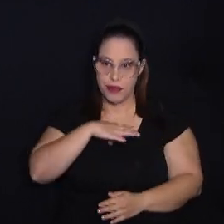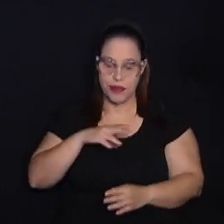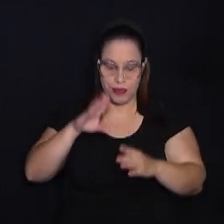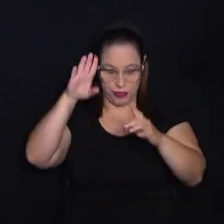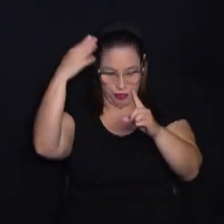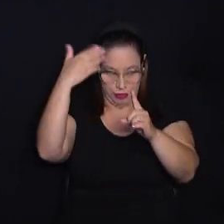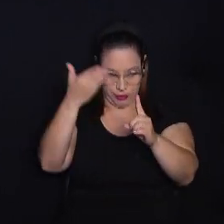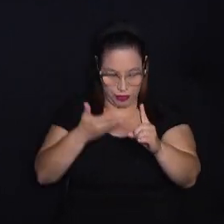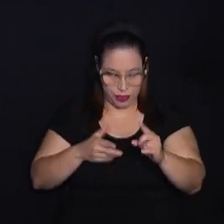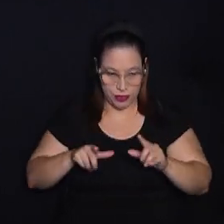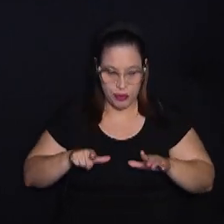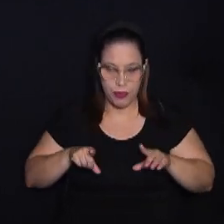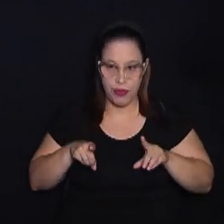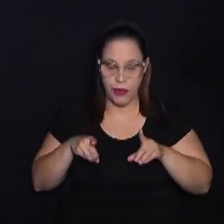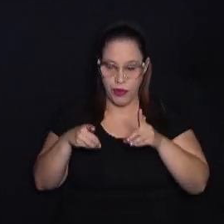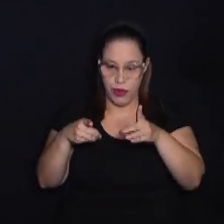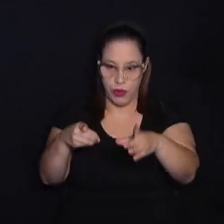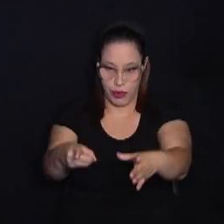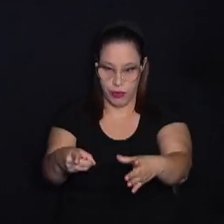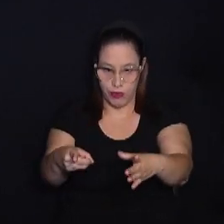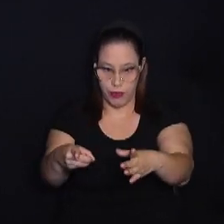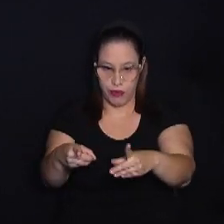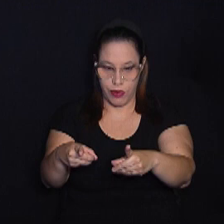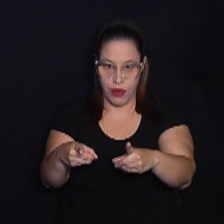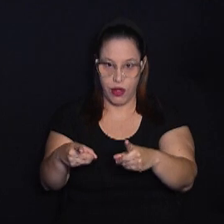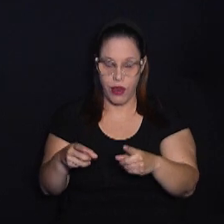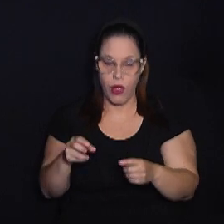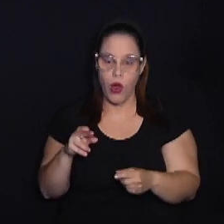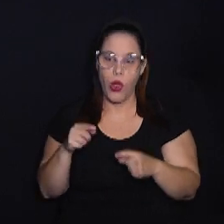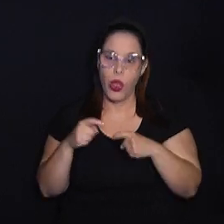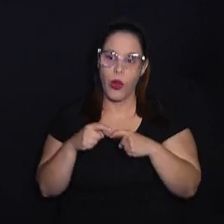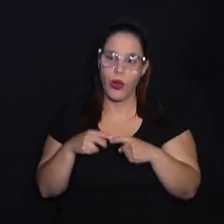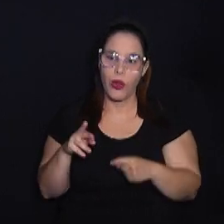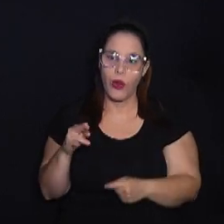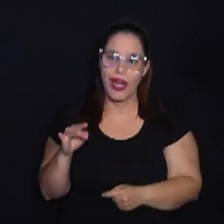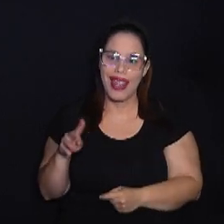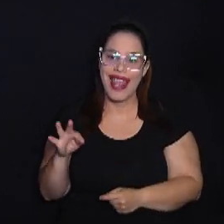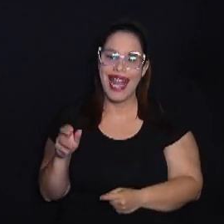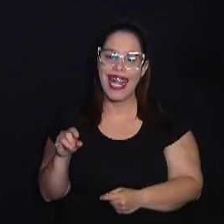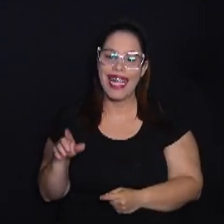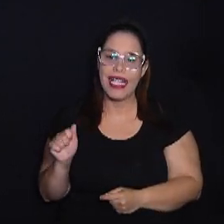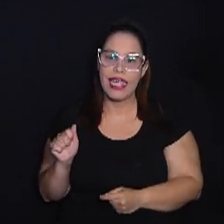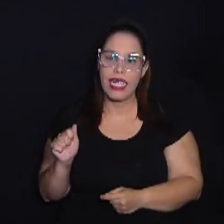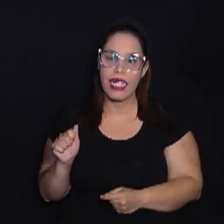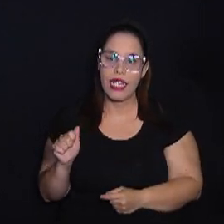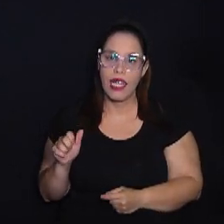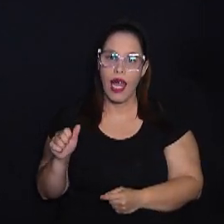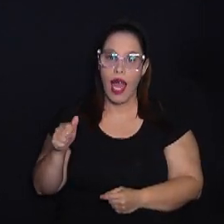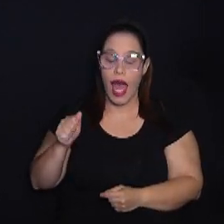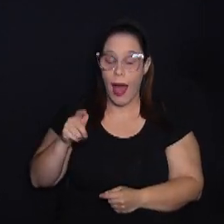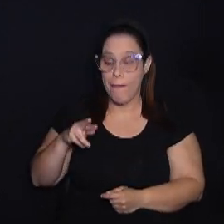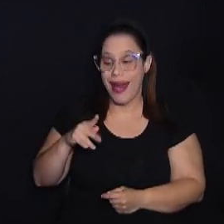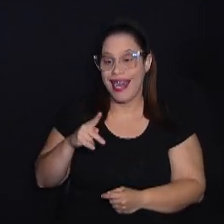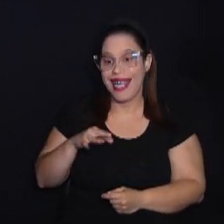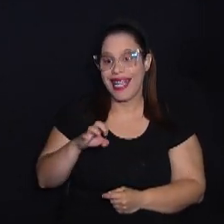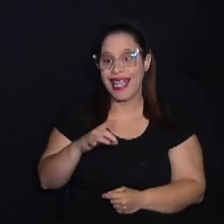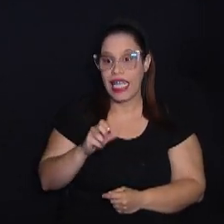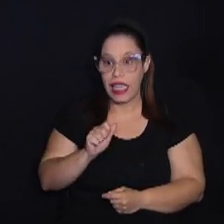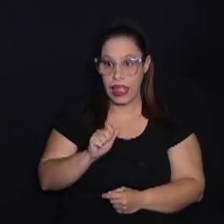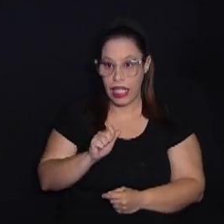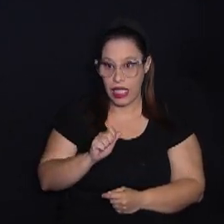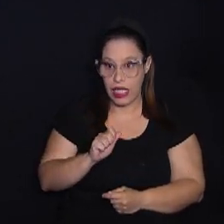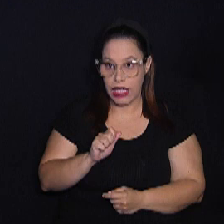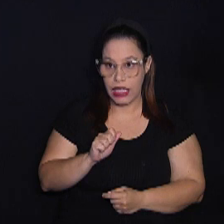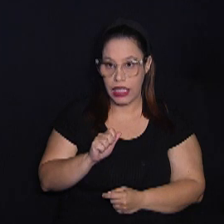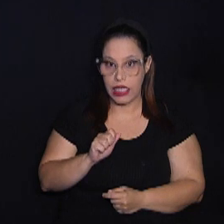com entrega de diploma de mérito contábil, doutora Taliba Amadeu Sevá, Aparecida Ramaciato Massarotti,